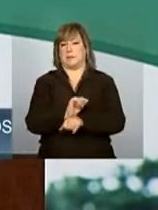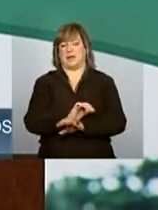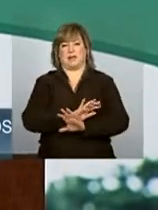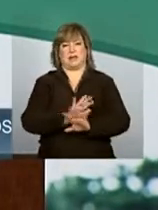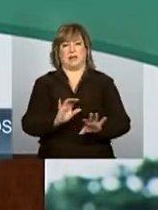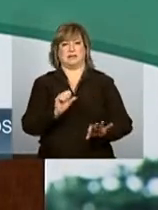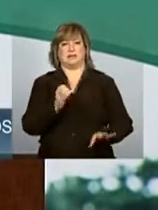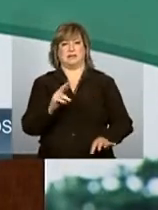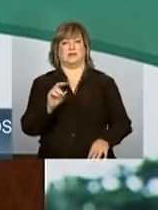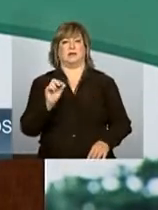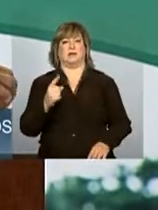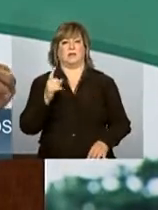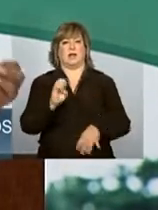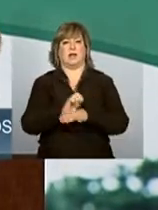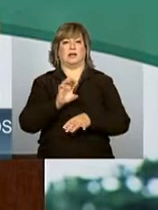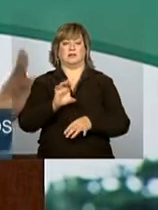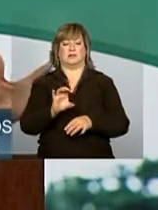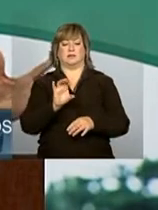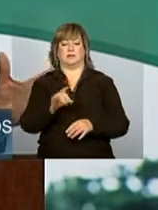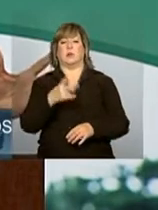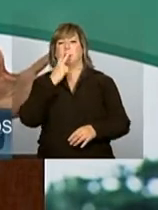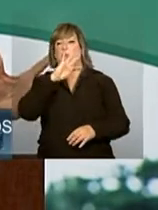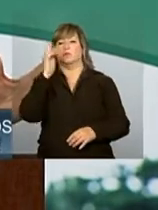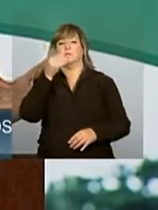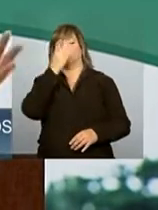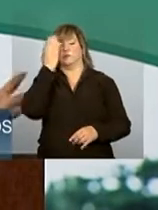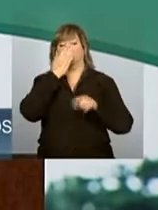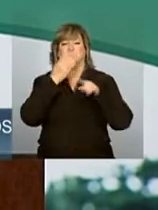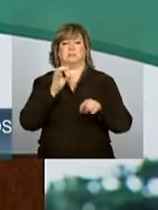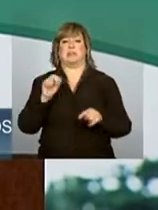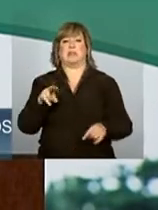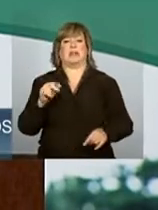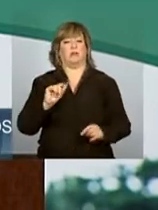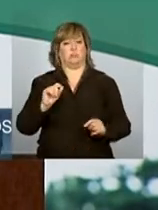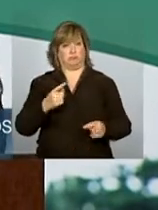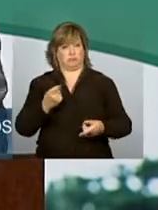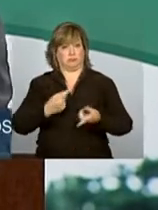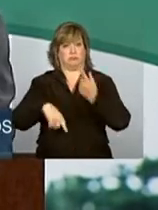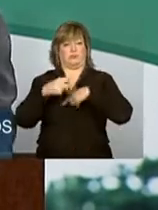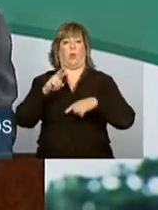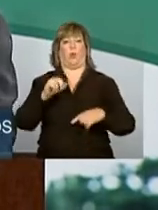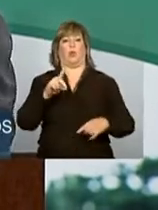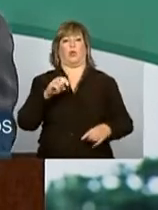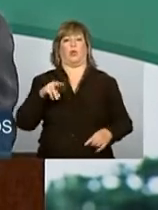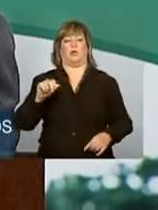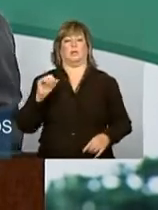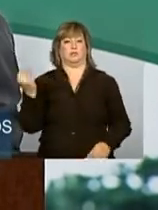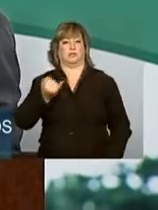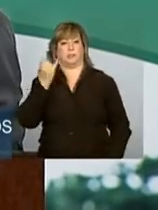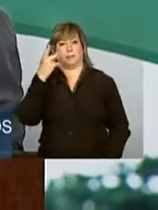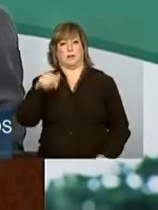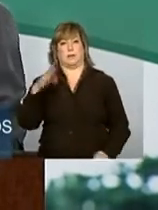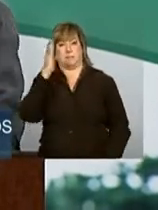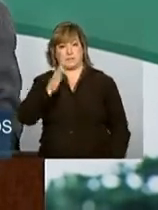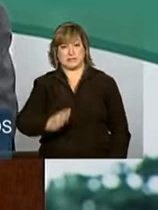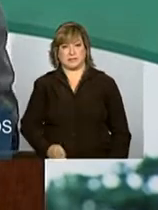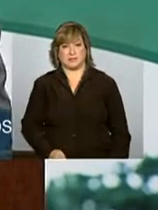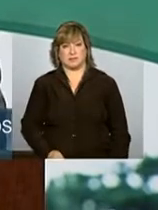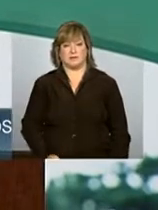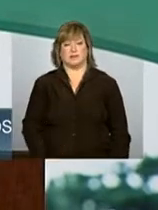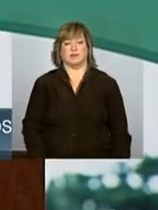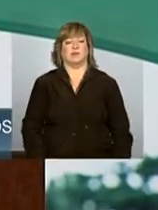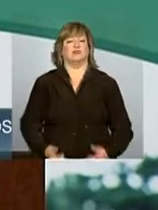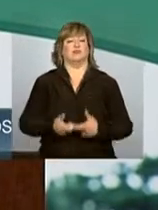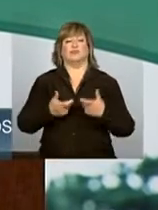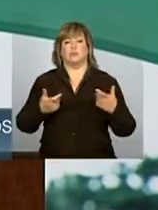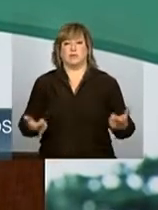estado periférico e satélite anônimo para ser um estado estratégico importante para o país,